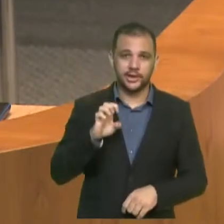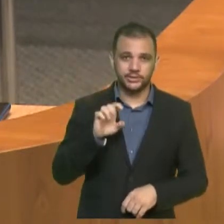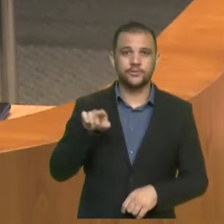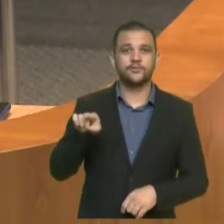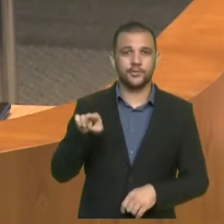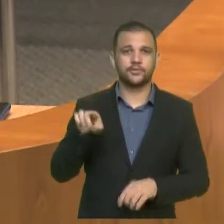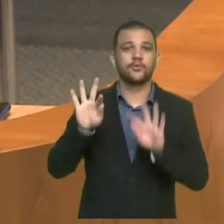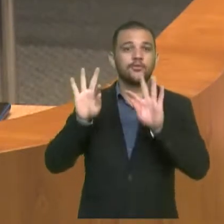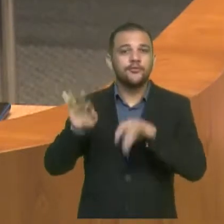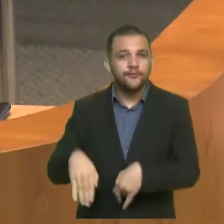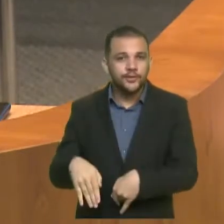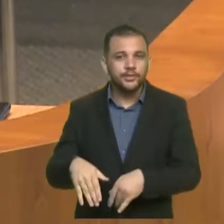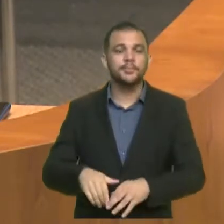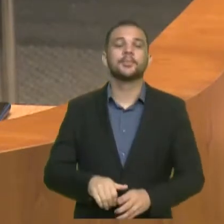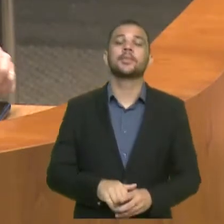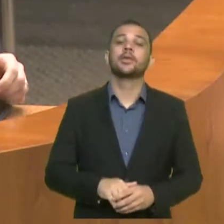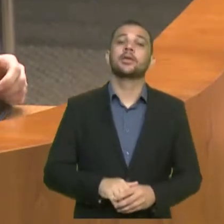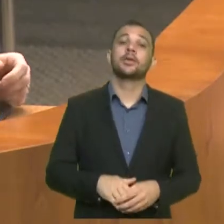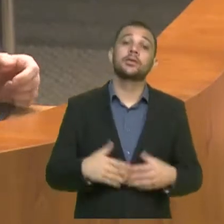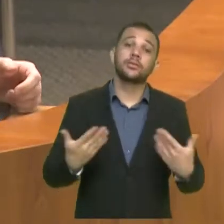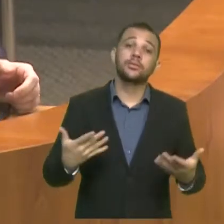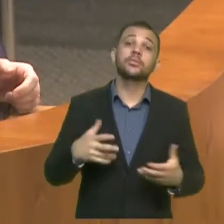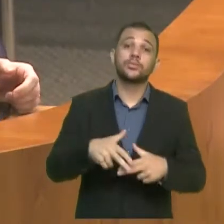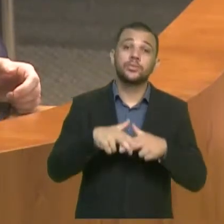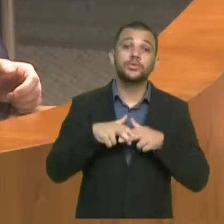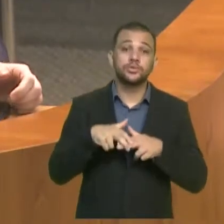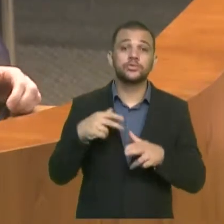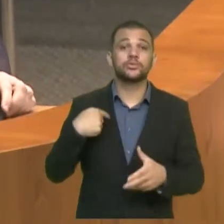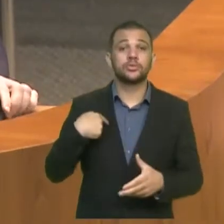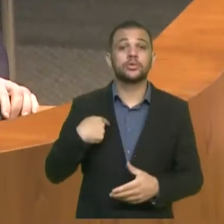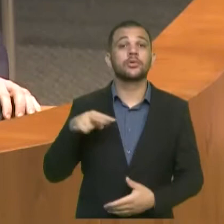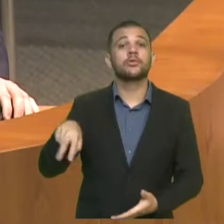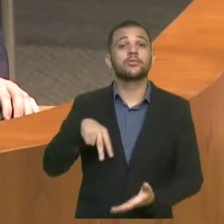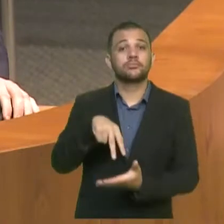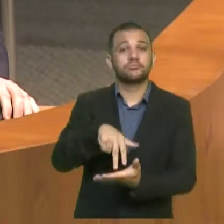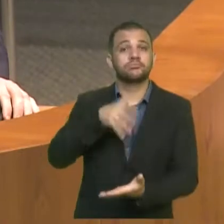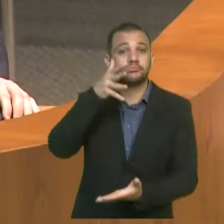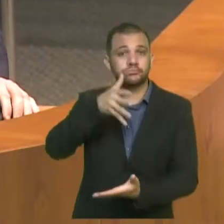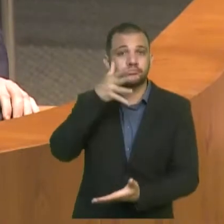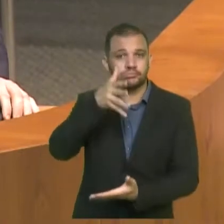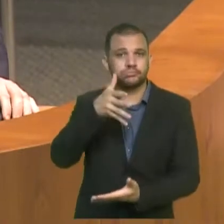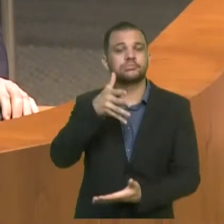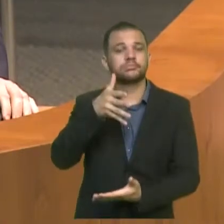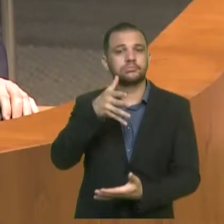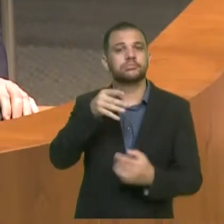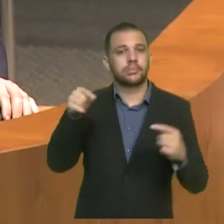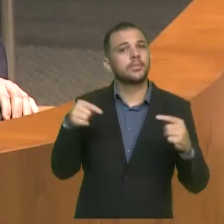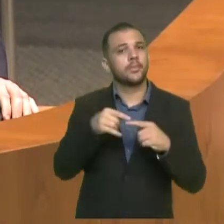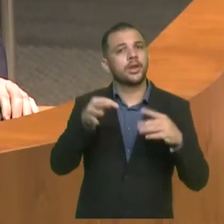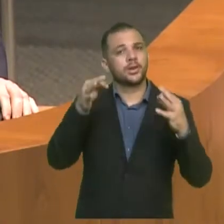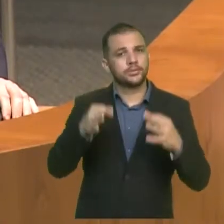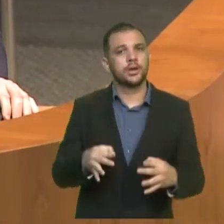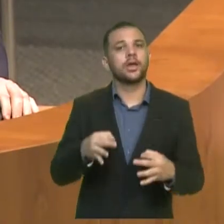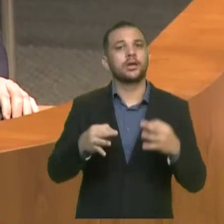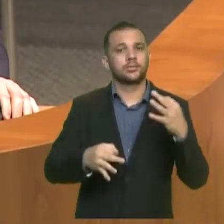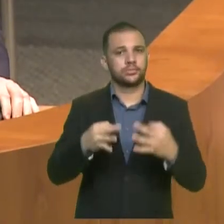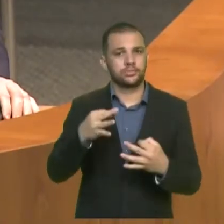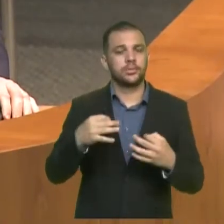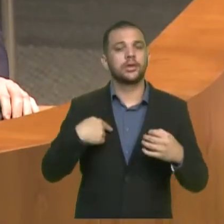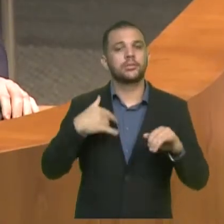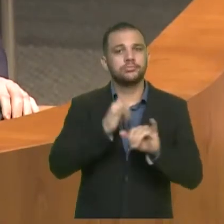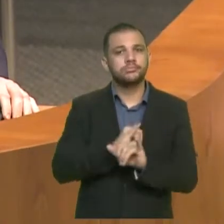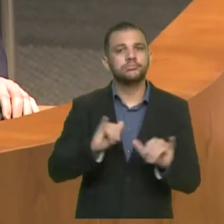por dever de justiça, eu venho à tribuna hoje para fazer uma